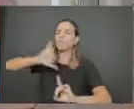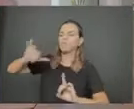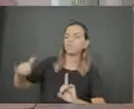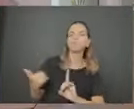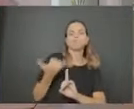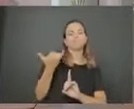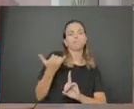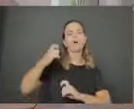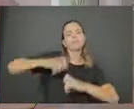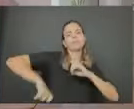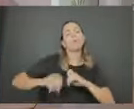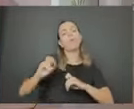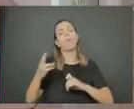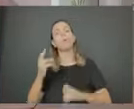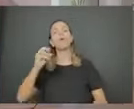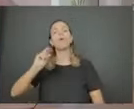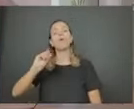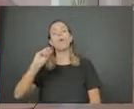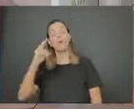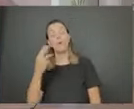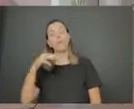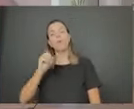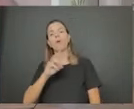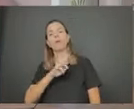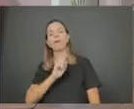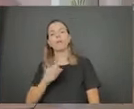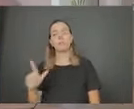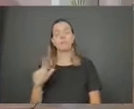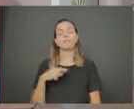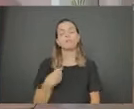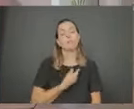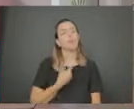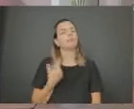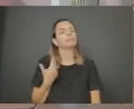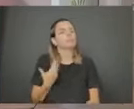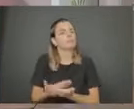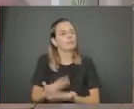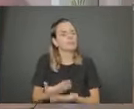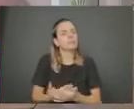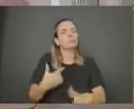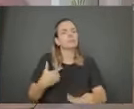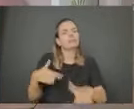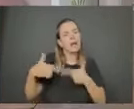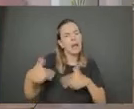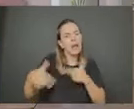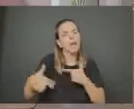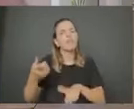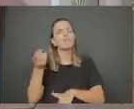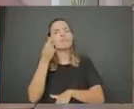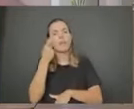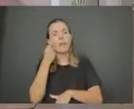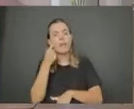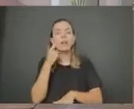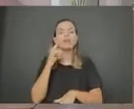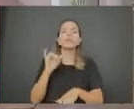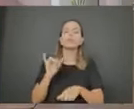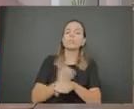Então, nós estamos trabalhando muito, estamos num período de seleção de policiais